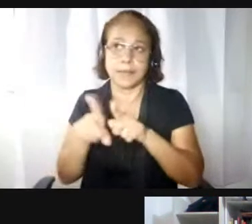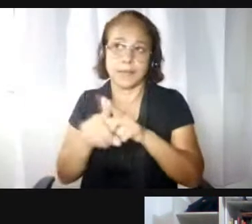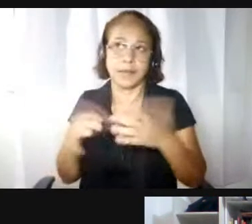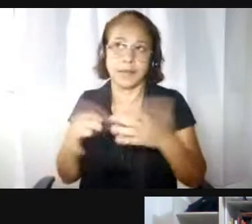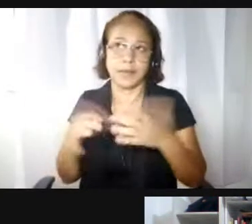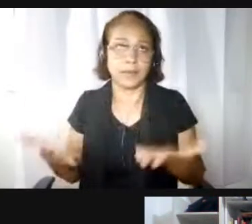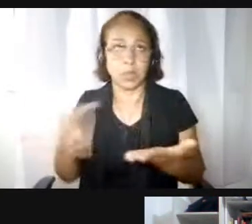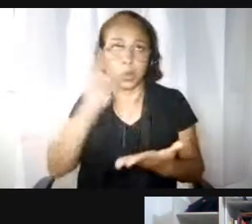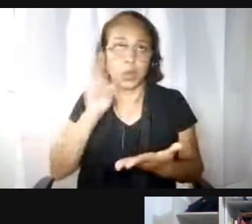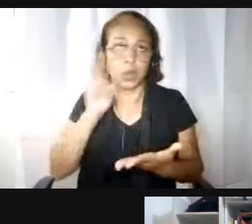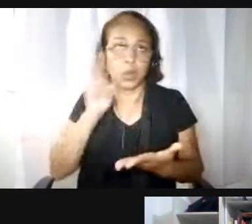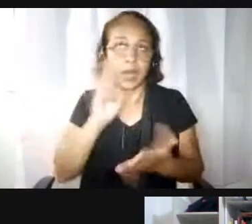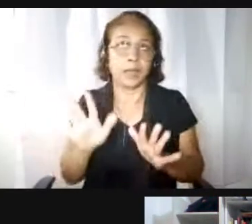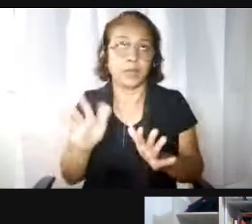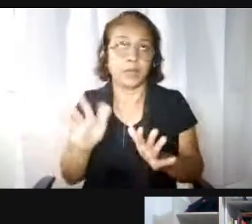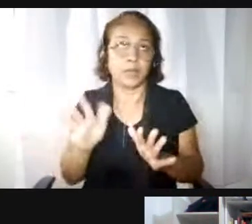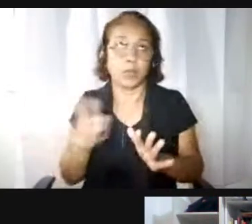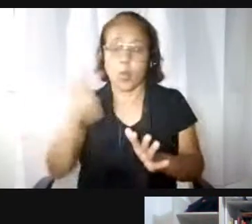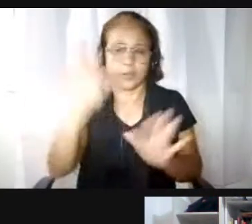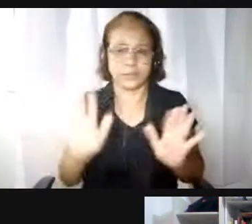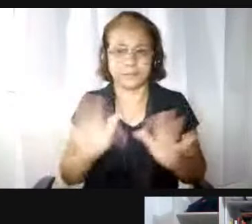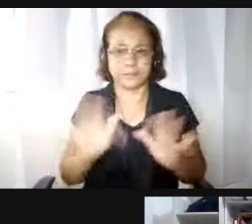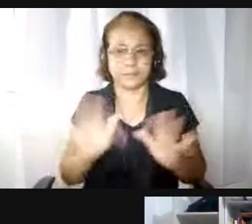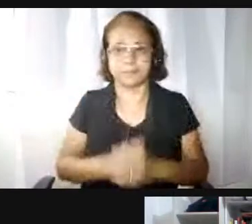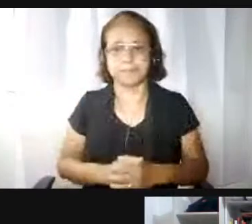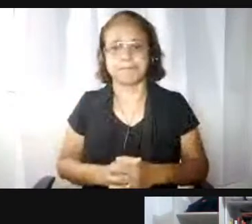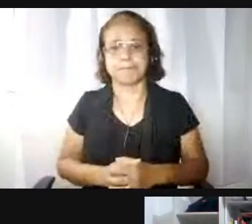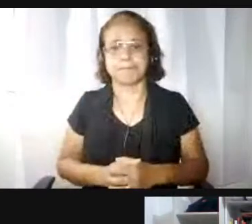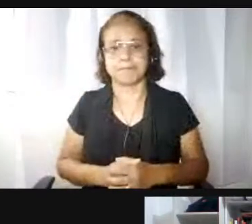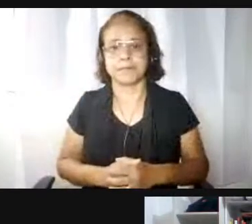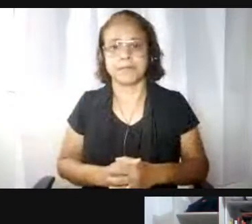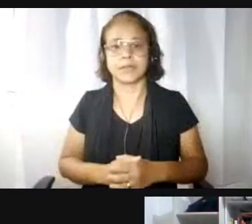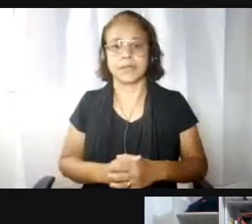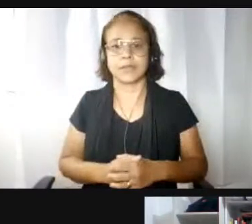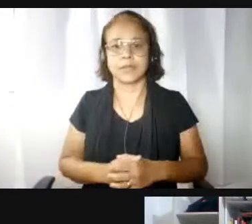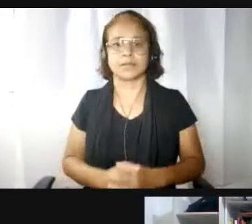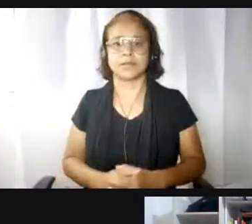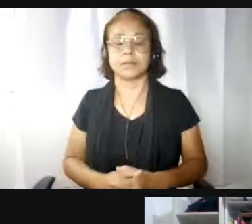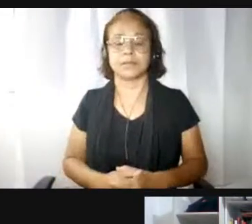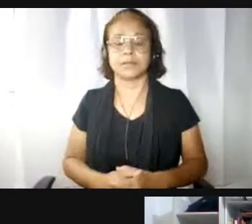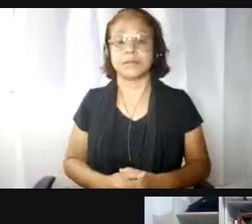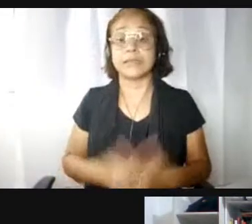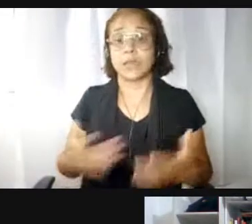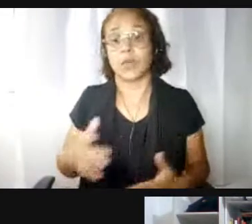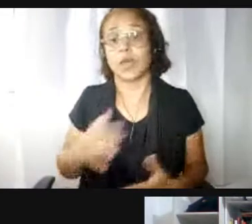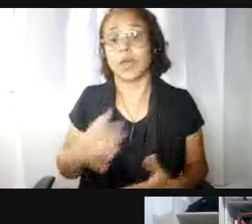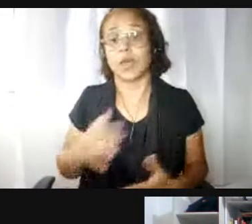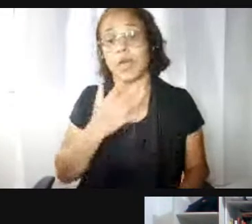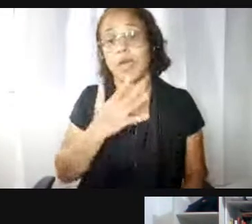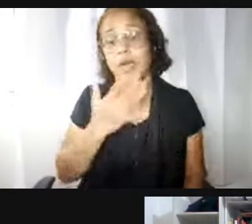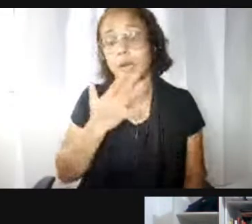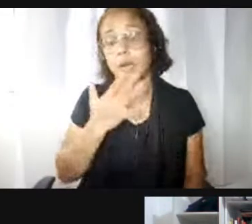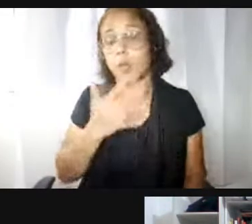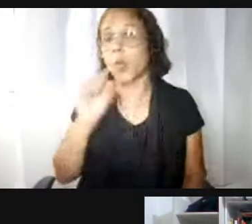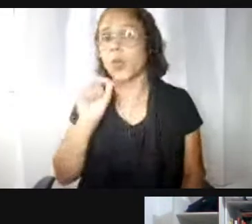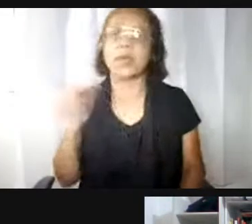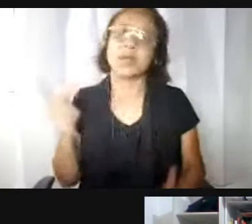te respondo. Sobre a cor, justamente, porque assim, o que que acontece no século XIX?